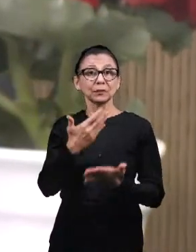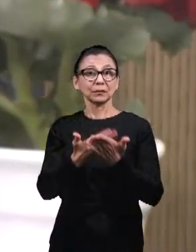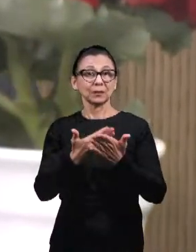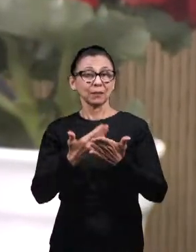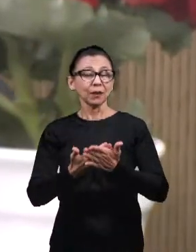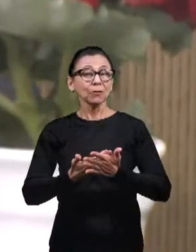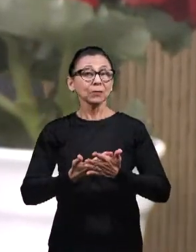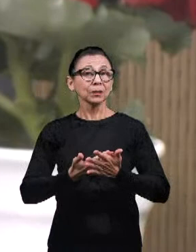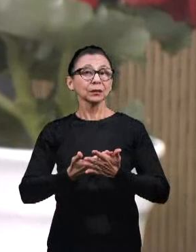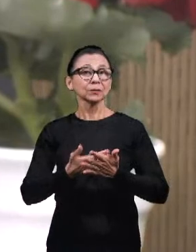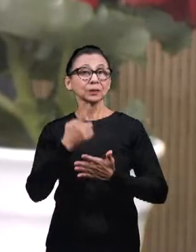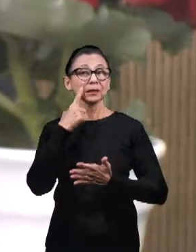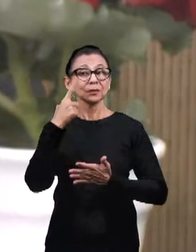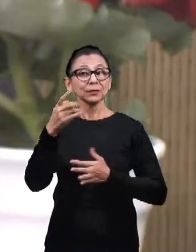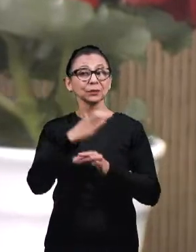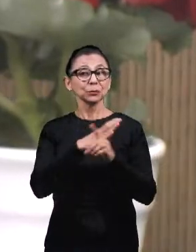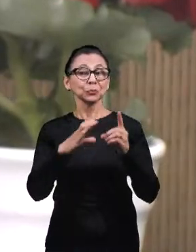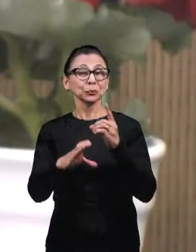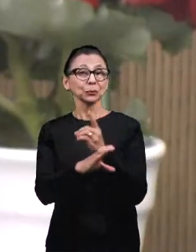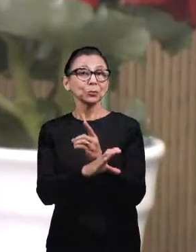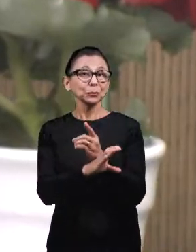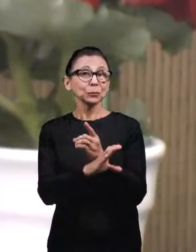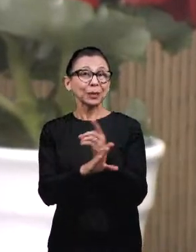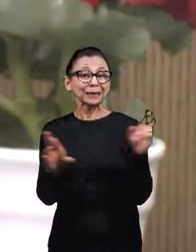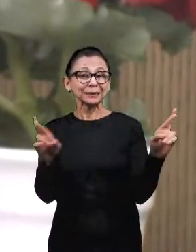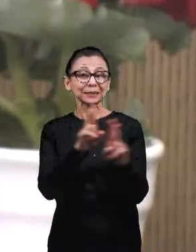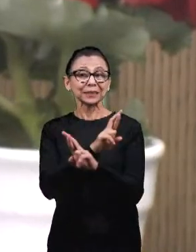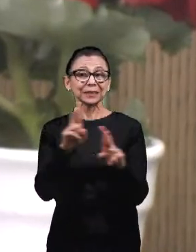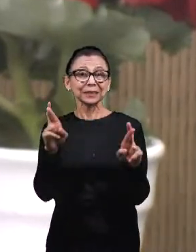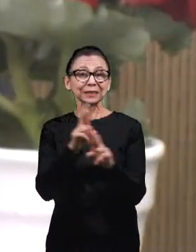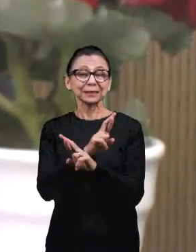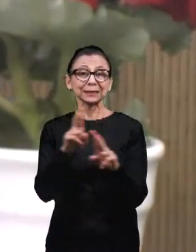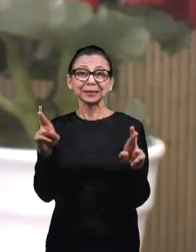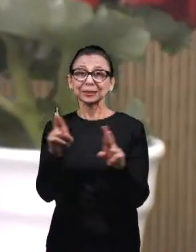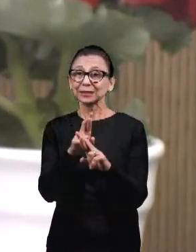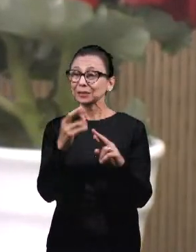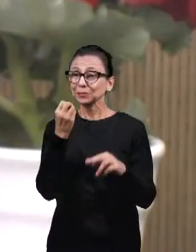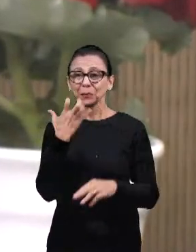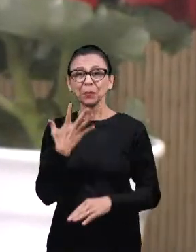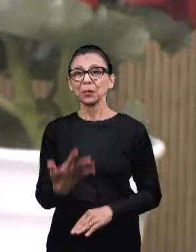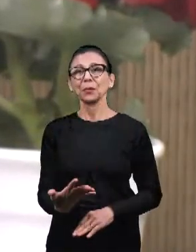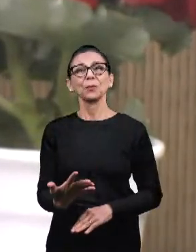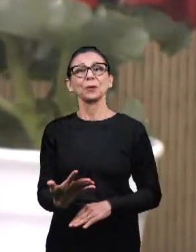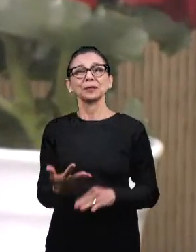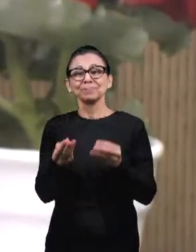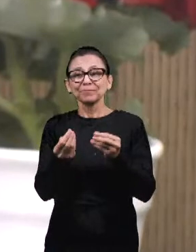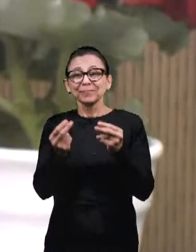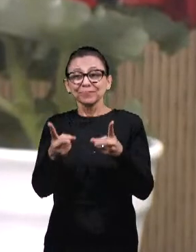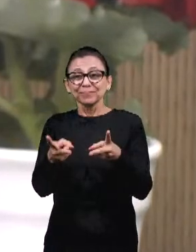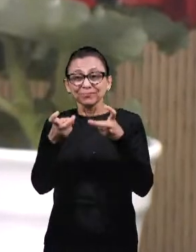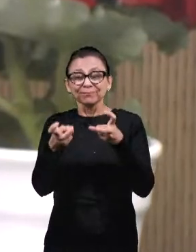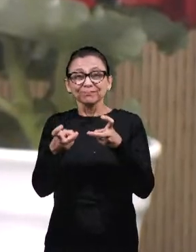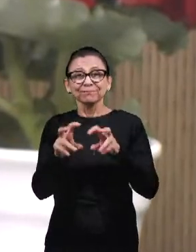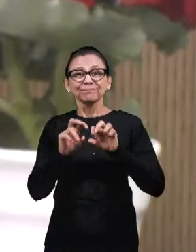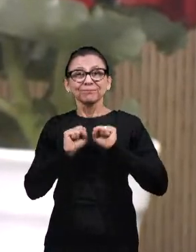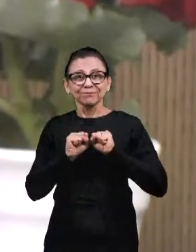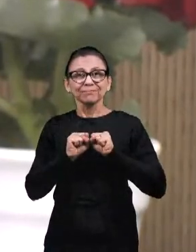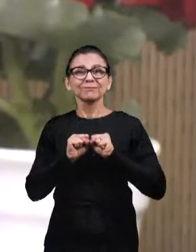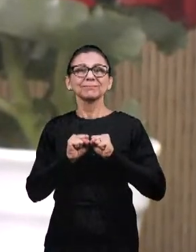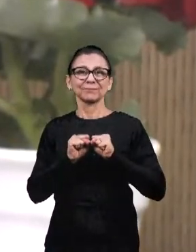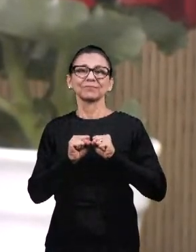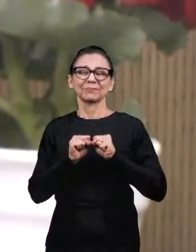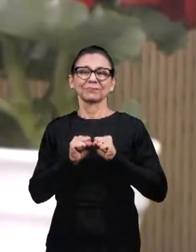culto, é ali, você dilui, acaba diluindo alguma coisa. Isso. Mas com